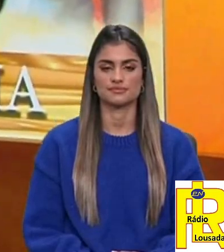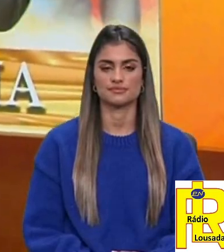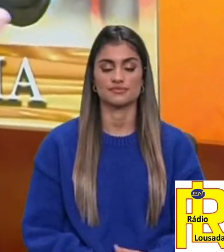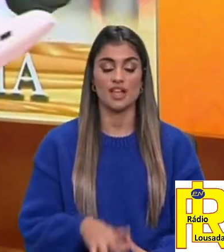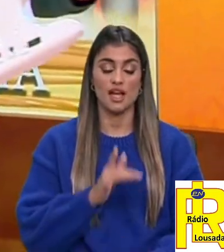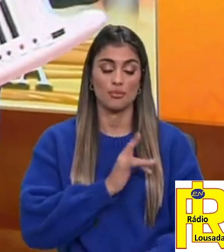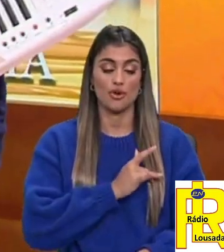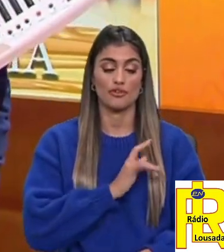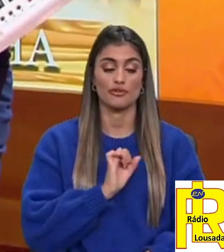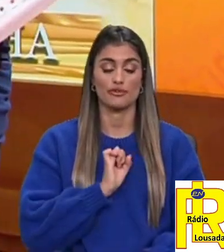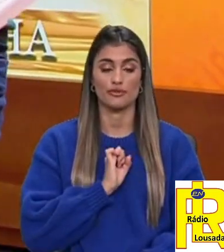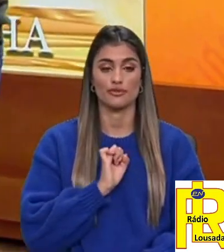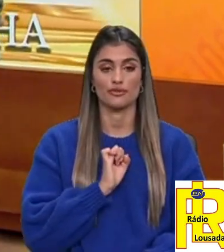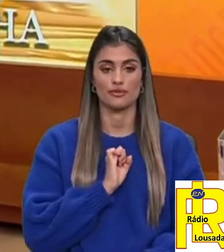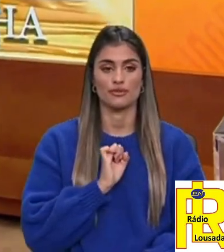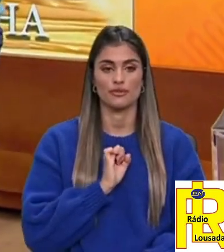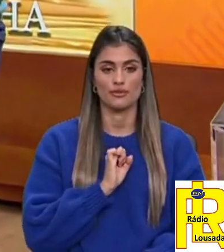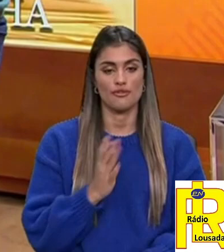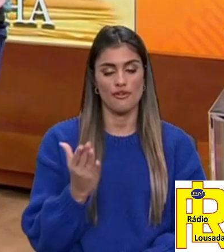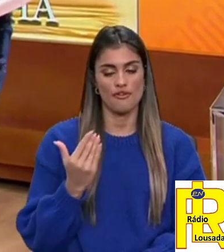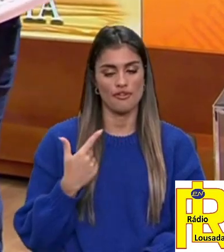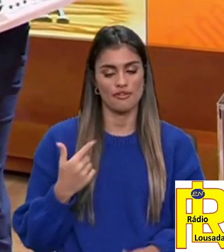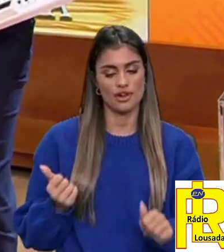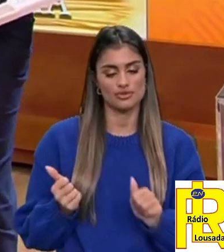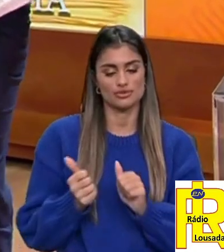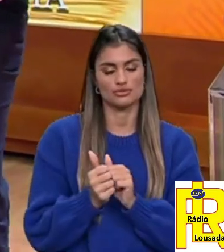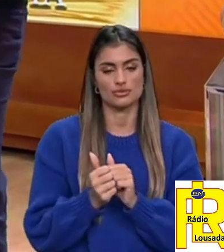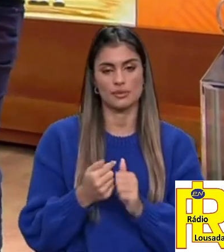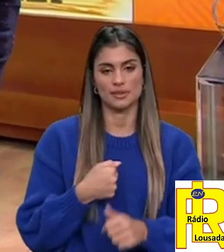amor, vem ficar comigo.